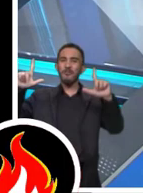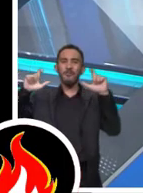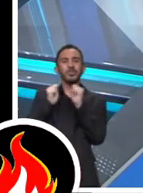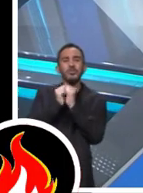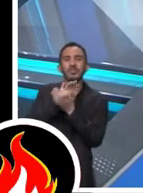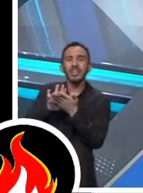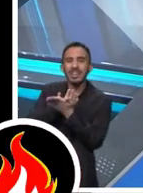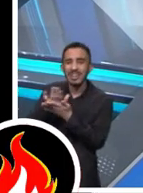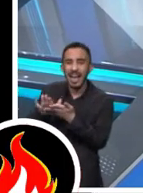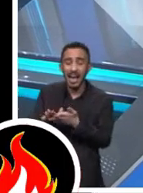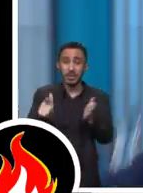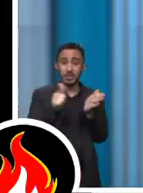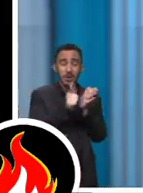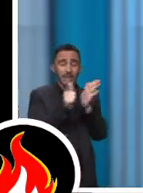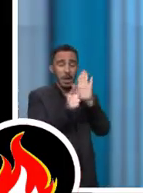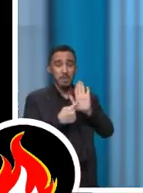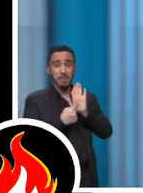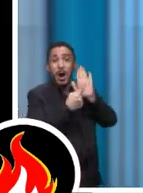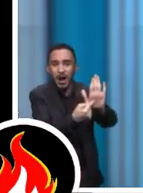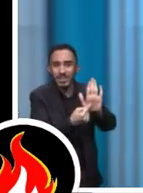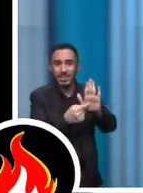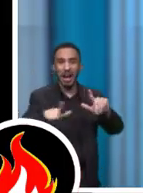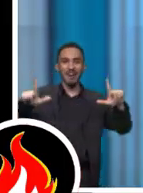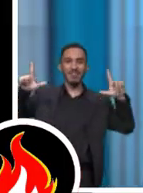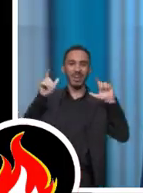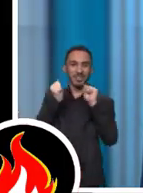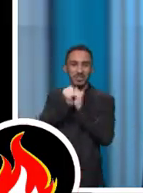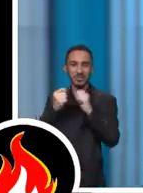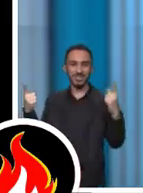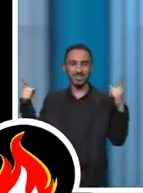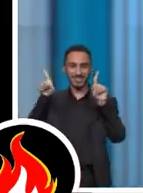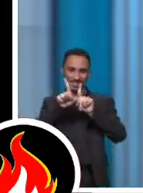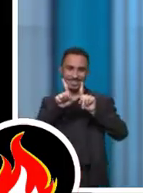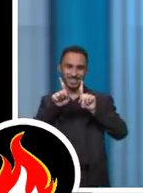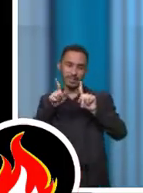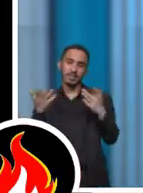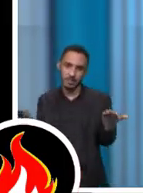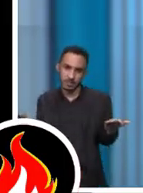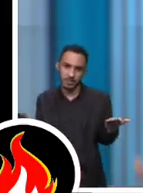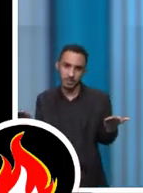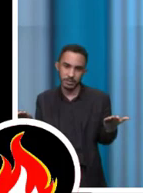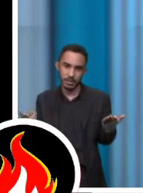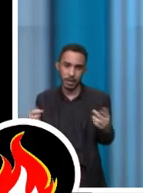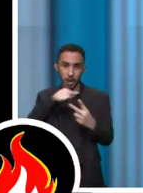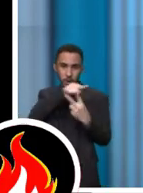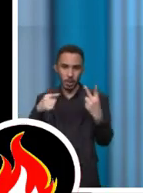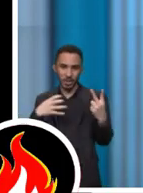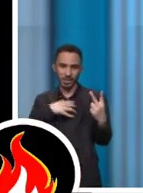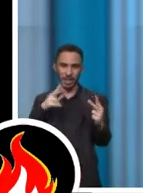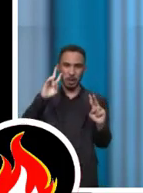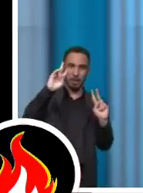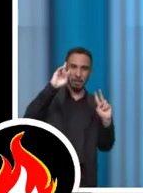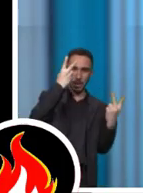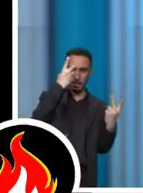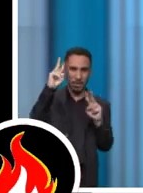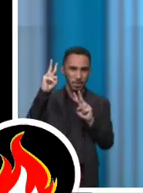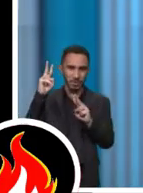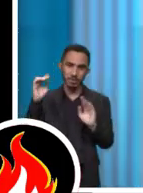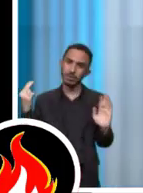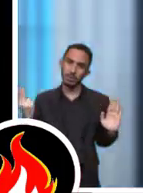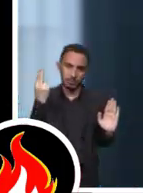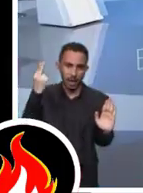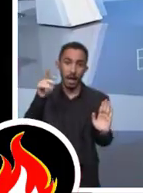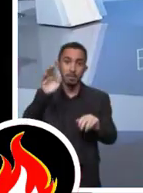aí a empresa escancarou sua foto com Roberto Jefferson você não pode ter duas personalidade cara tem uma